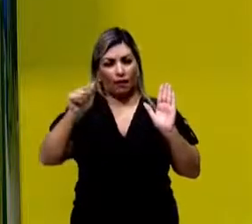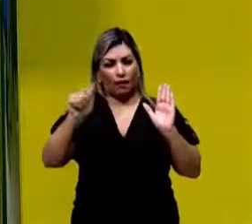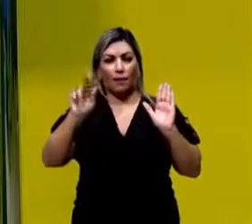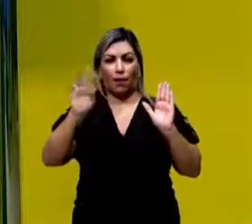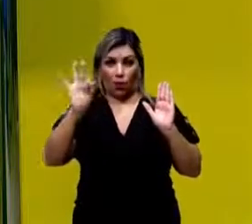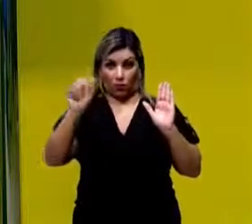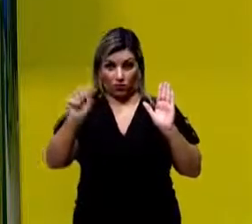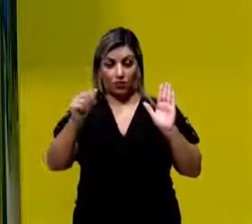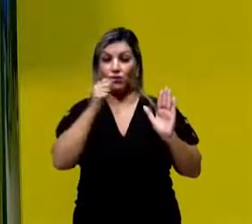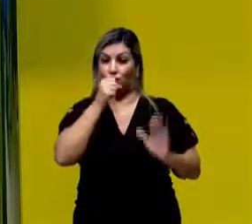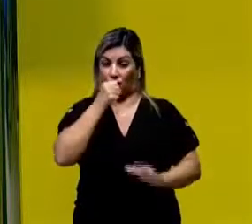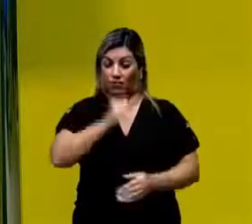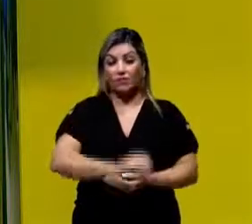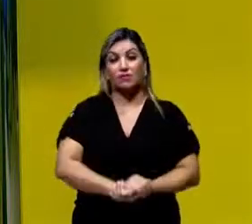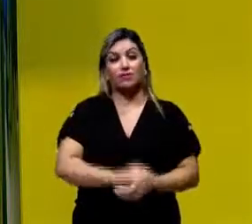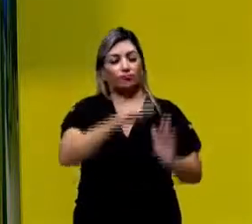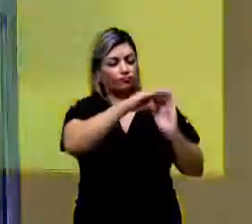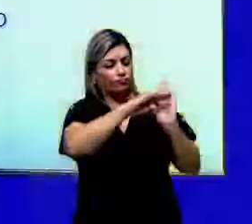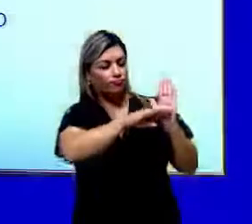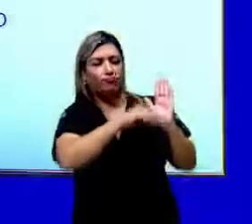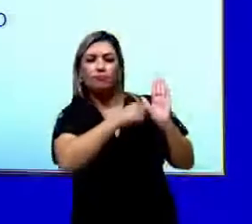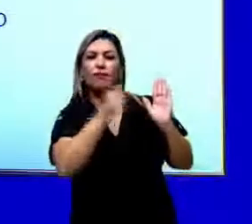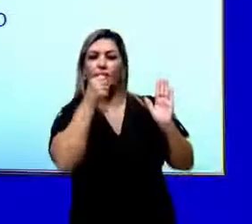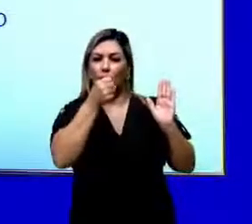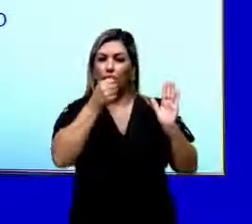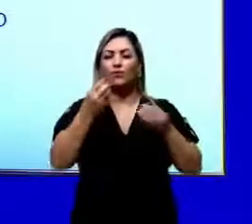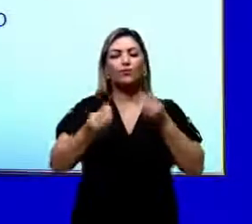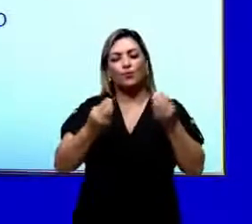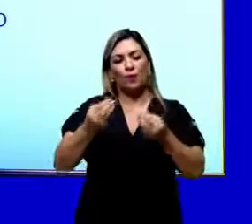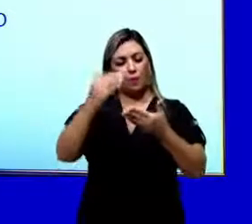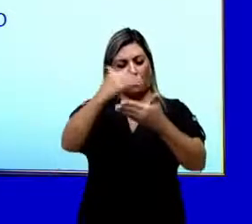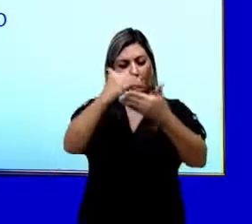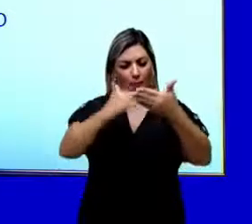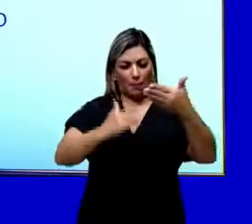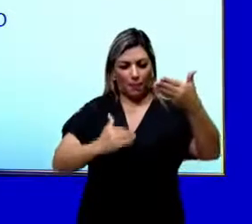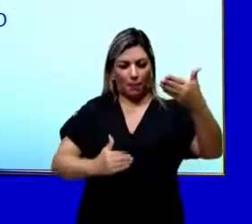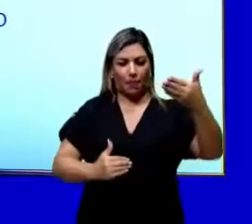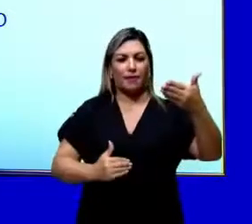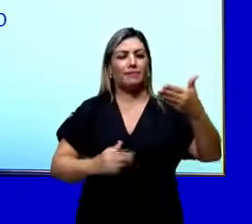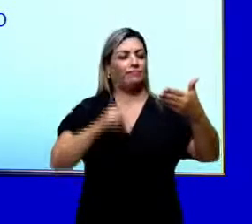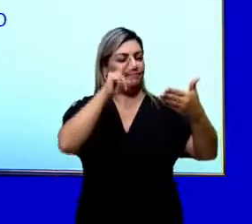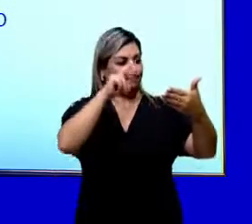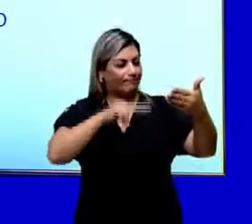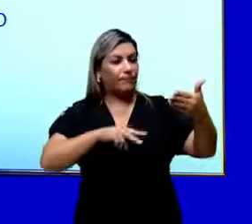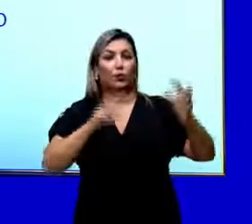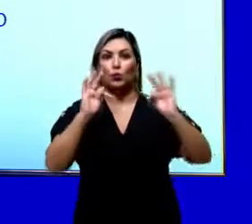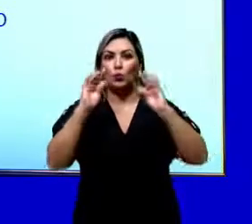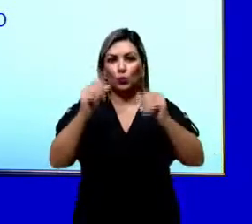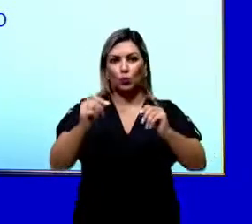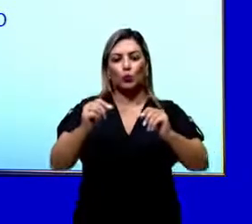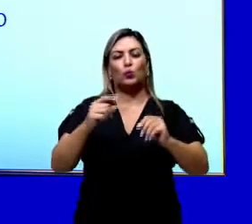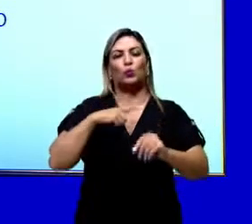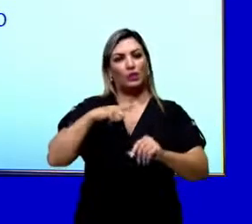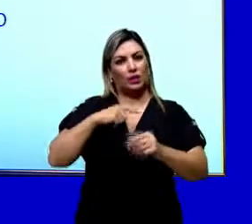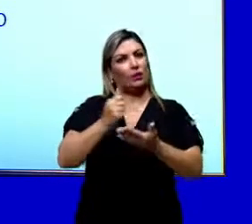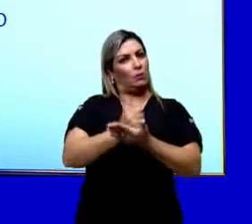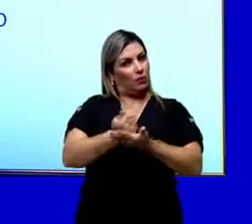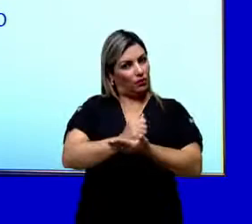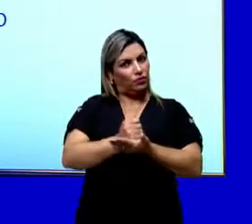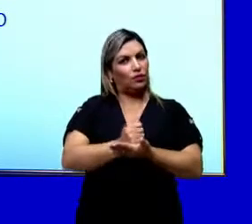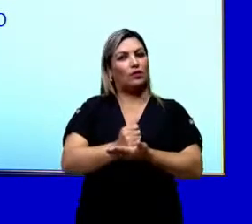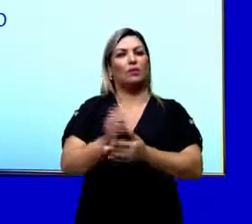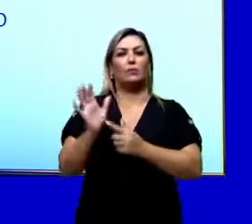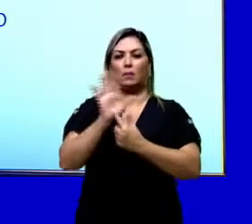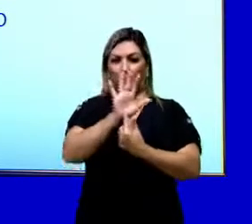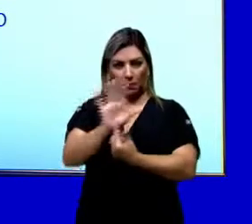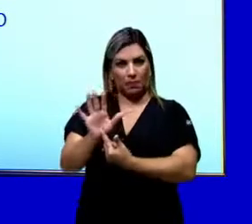né é que vai guiar o caminho da reportagem Então todo todos os jornais ele segue uma agenda para